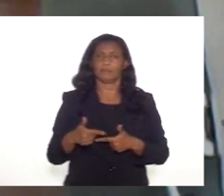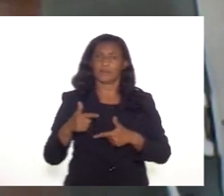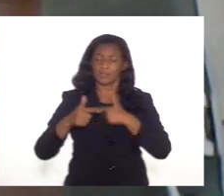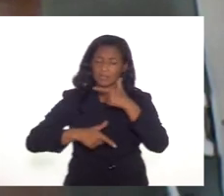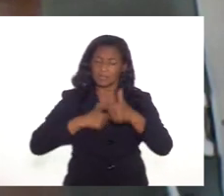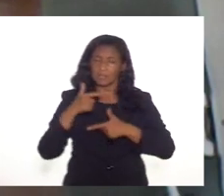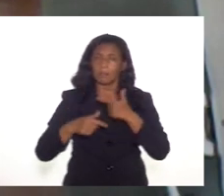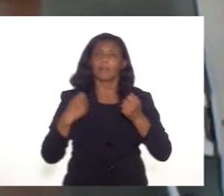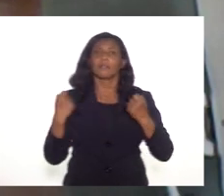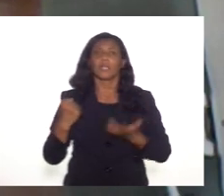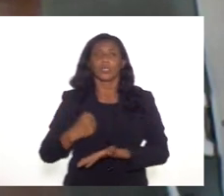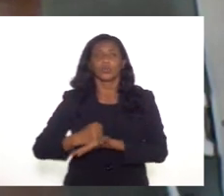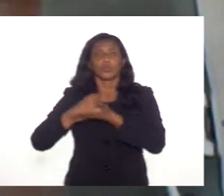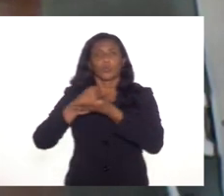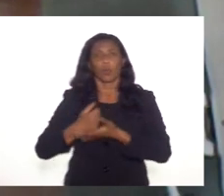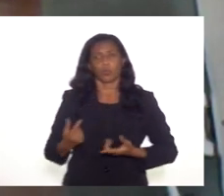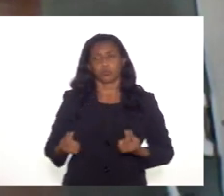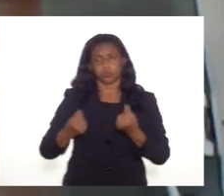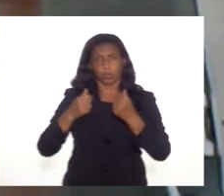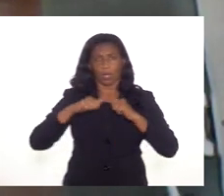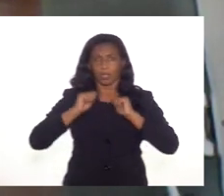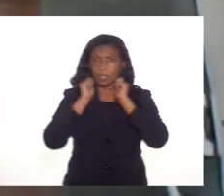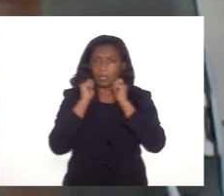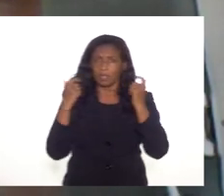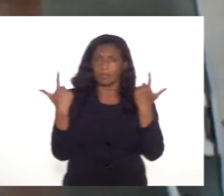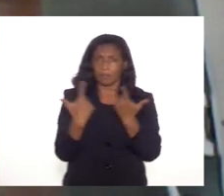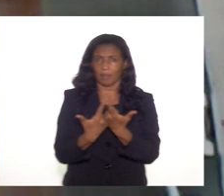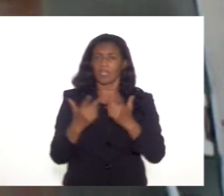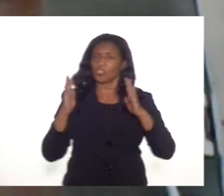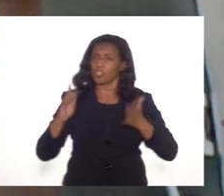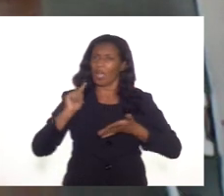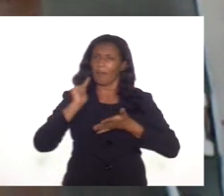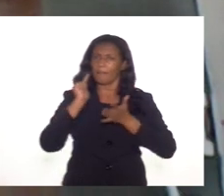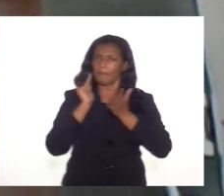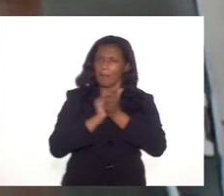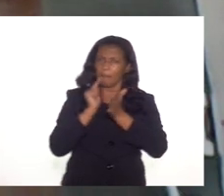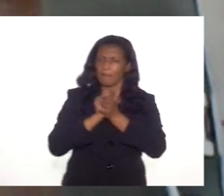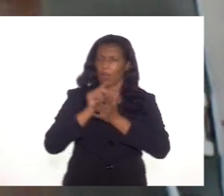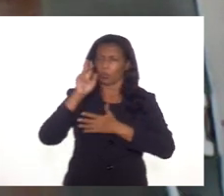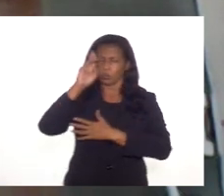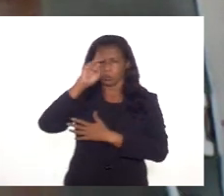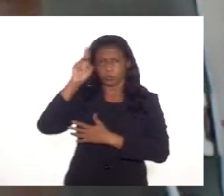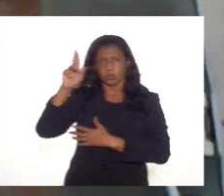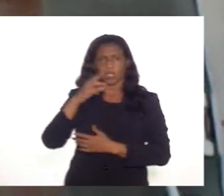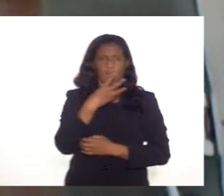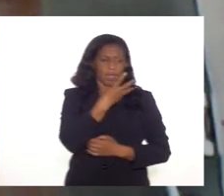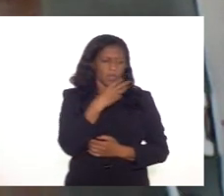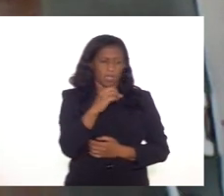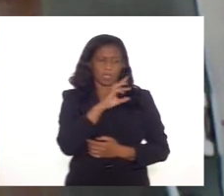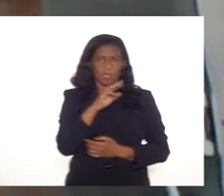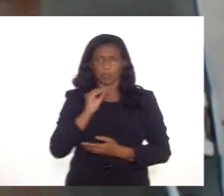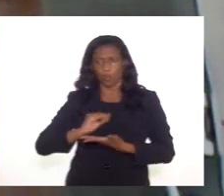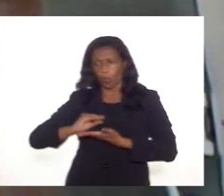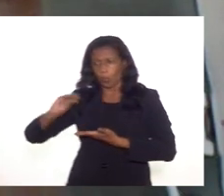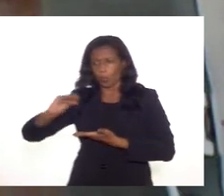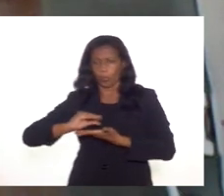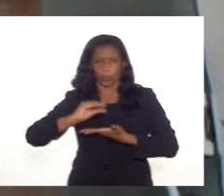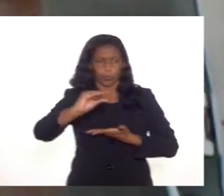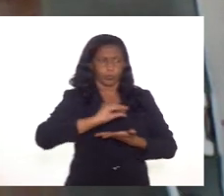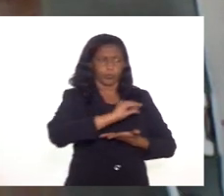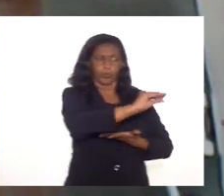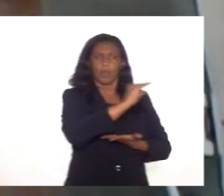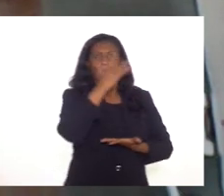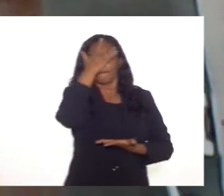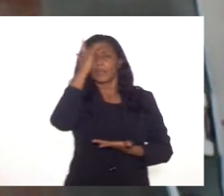Aporte financeiro. Nós, na Assembleia Legislativa, cumprimos o nosso papel. porque, além dos 300 reais para aquelas famílias que não têm, não estão